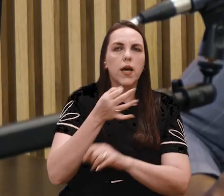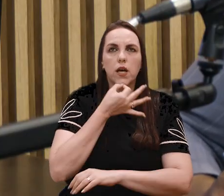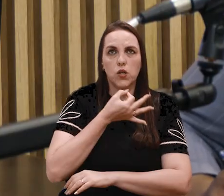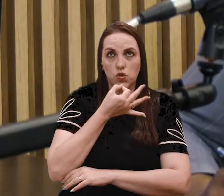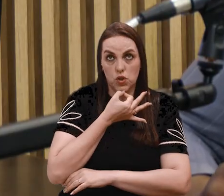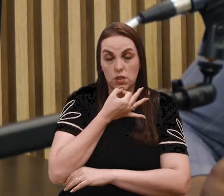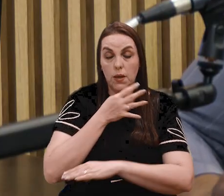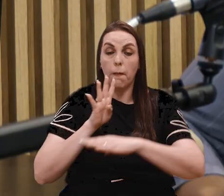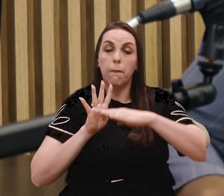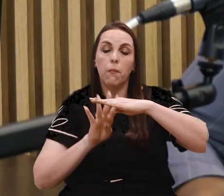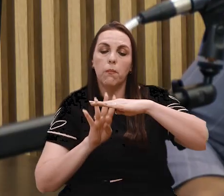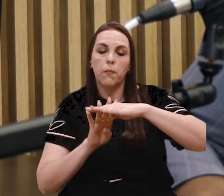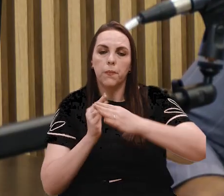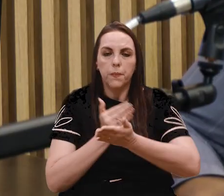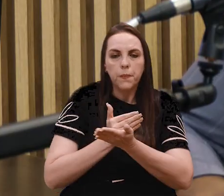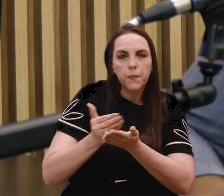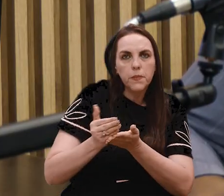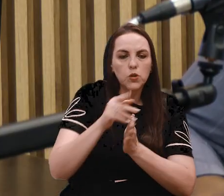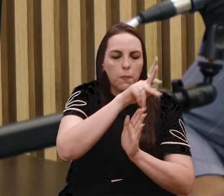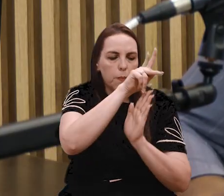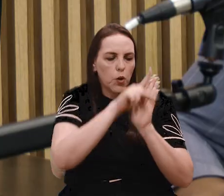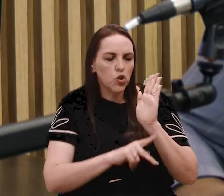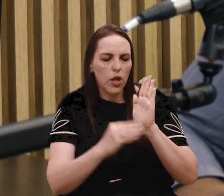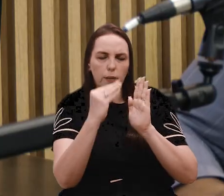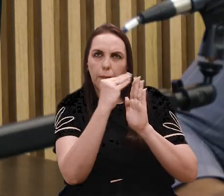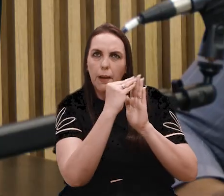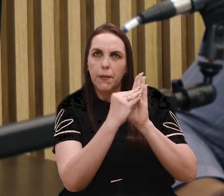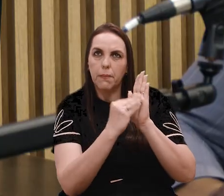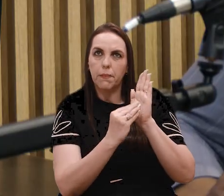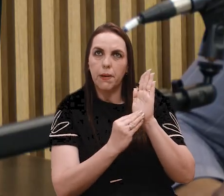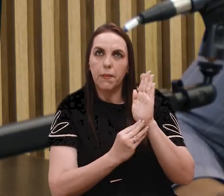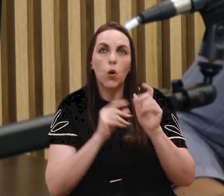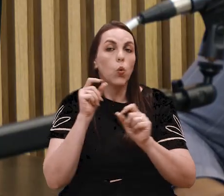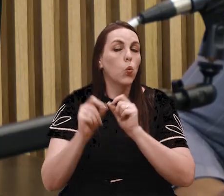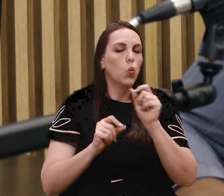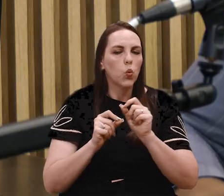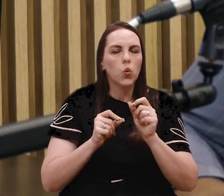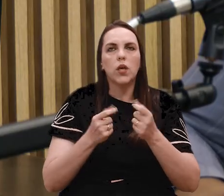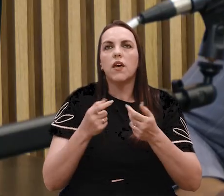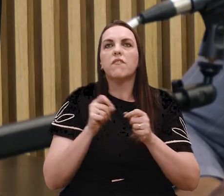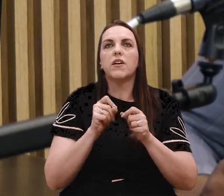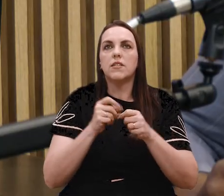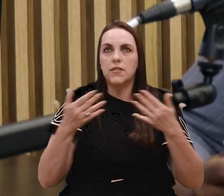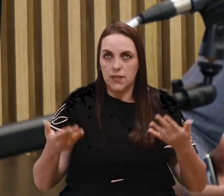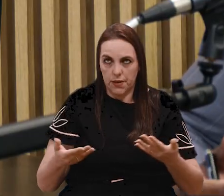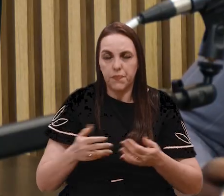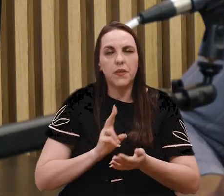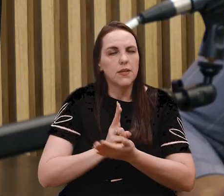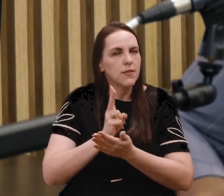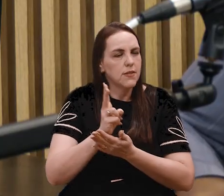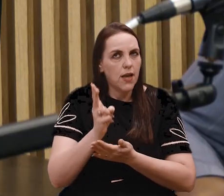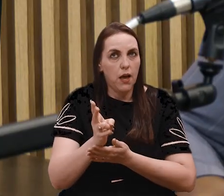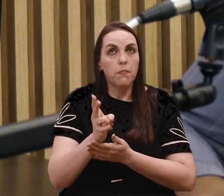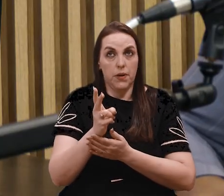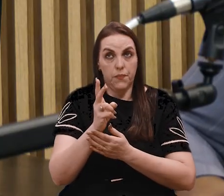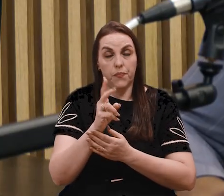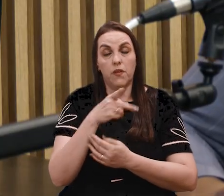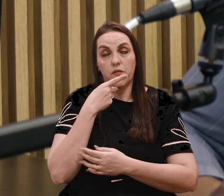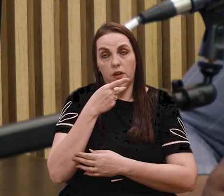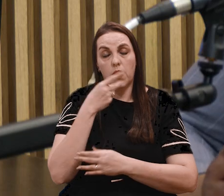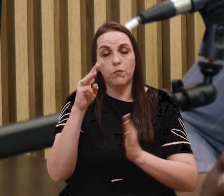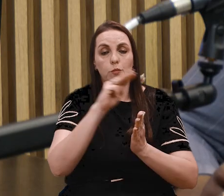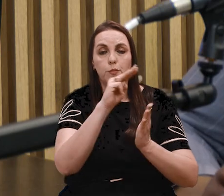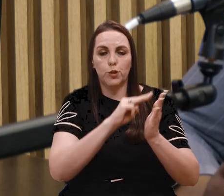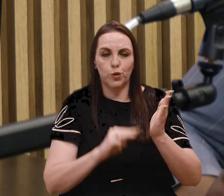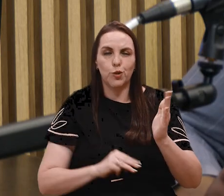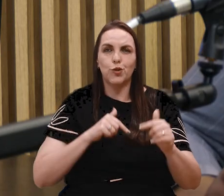seu escopo um conjunto de equipamentos já citados aqui, né? A gente reforça sempre que a nossa metodologia de trabalho é